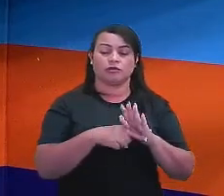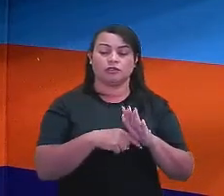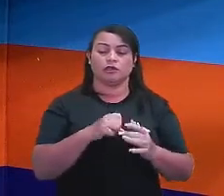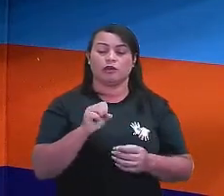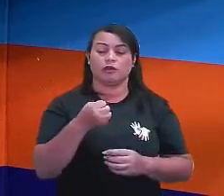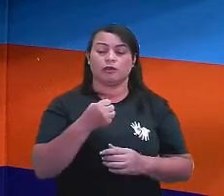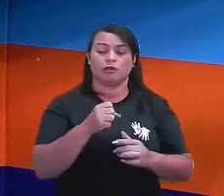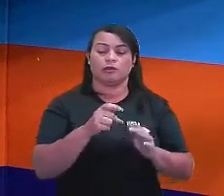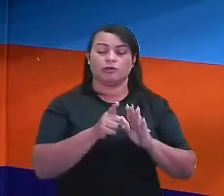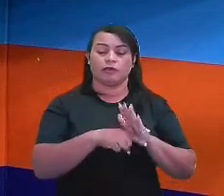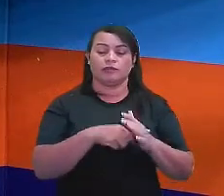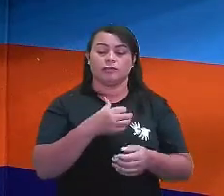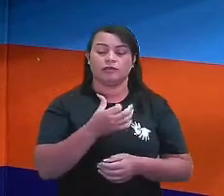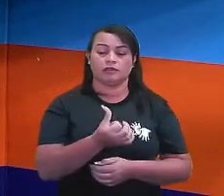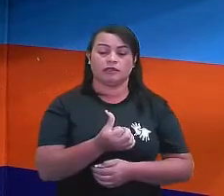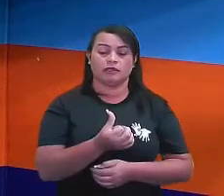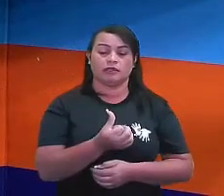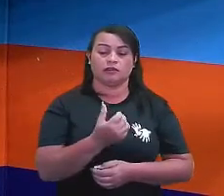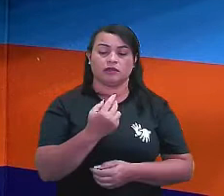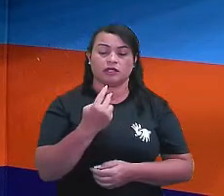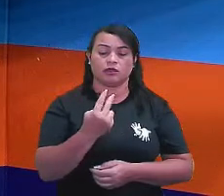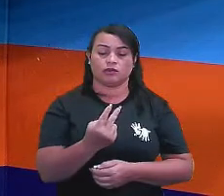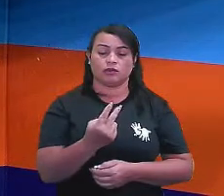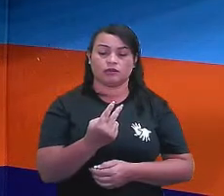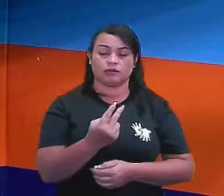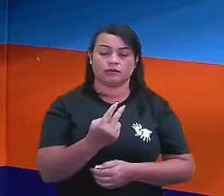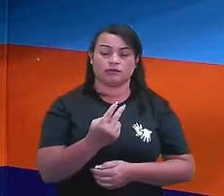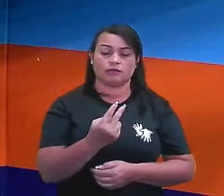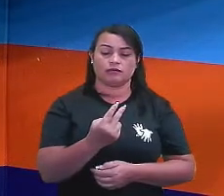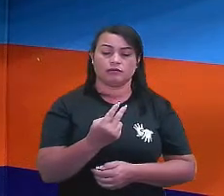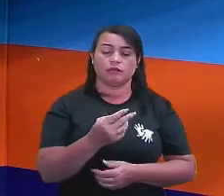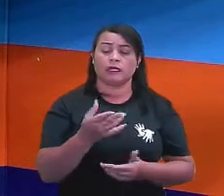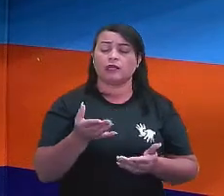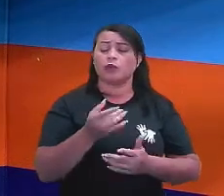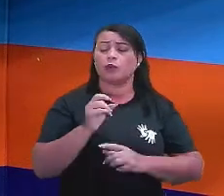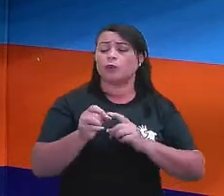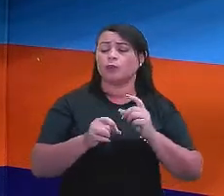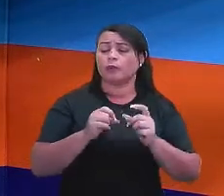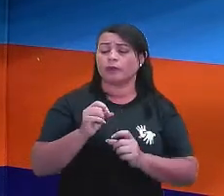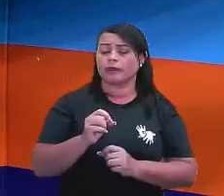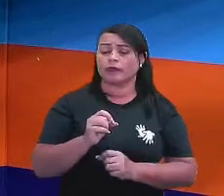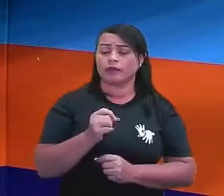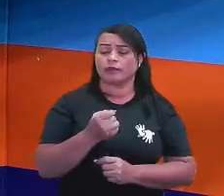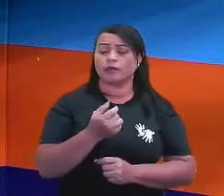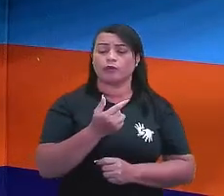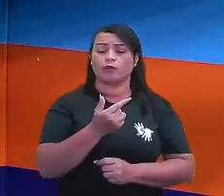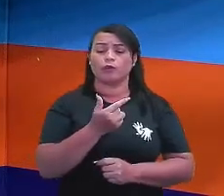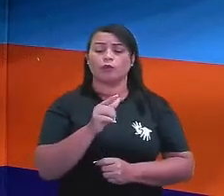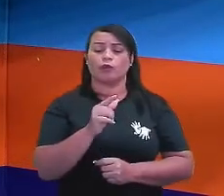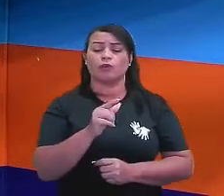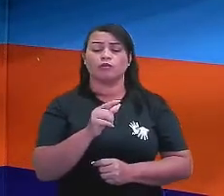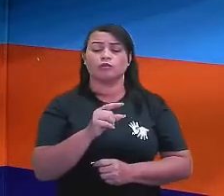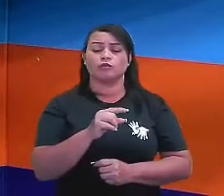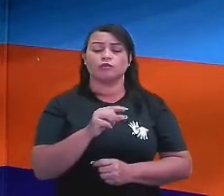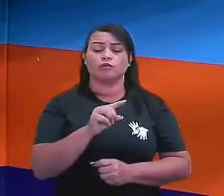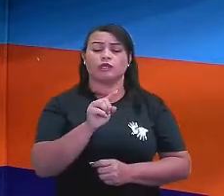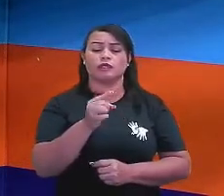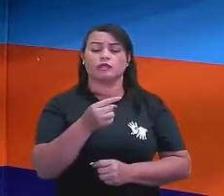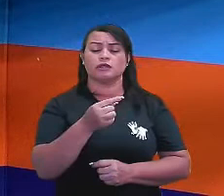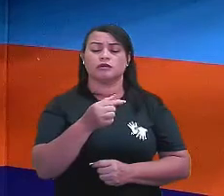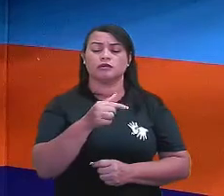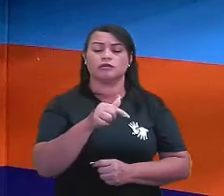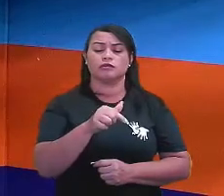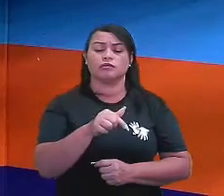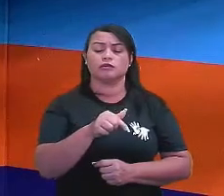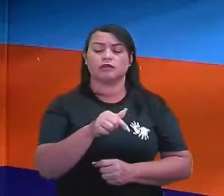8 menos 6, que vai dar 2. E agora, eu vou fazer outro tracinho lá no 7 e